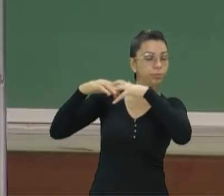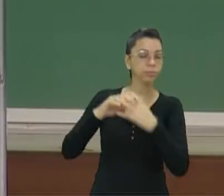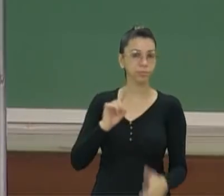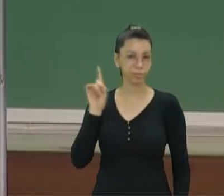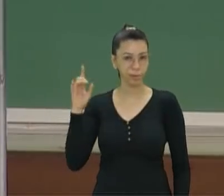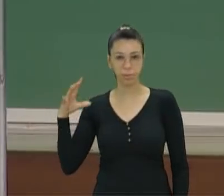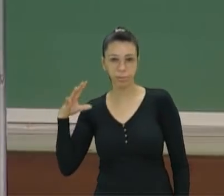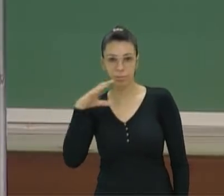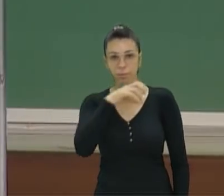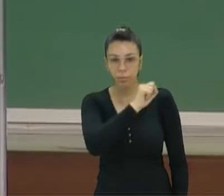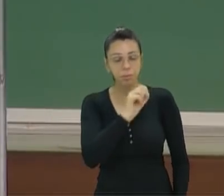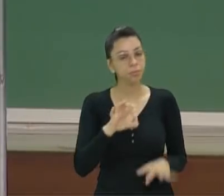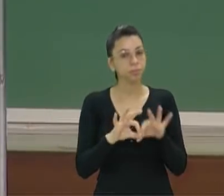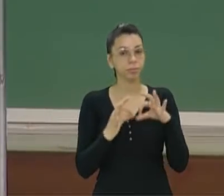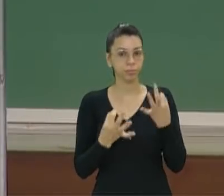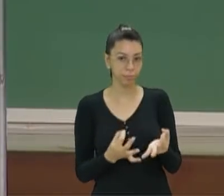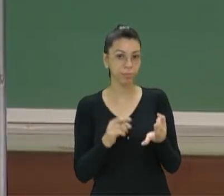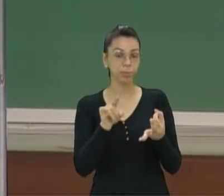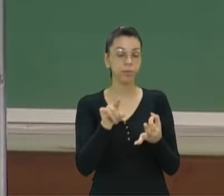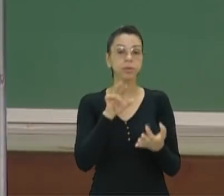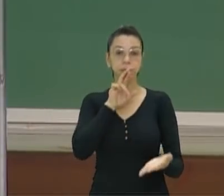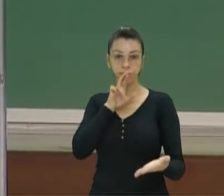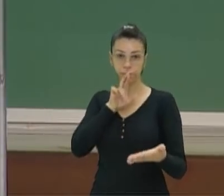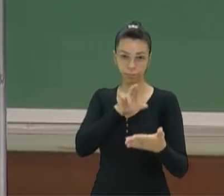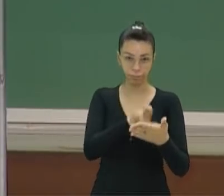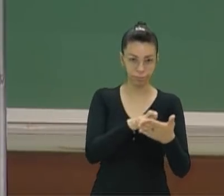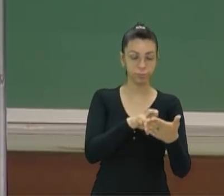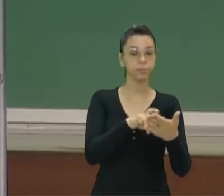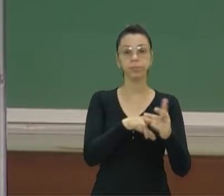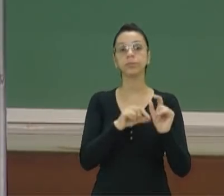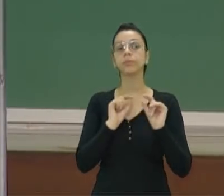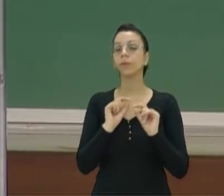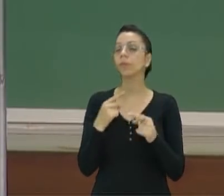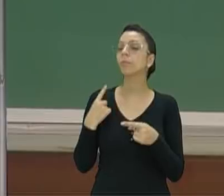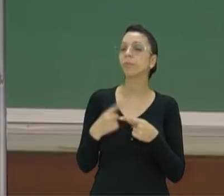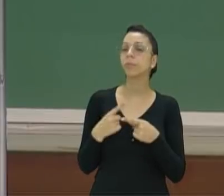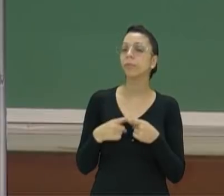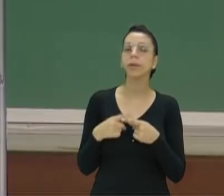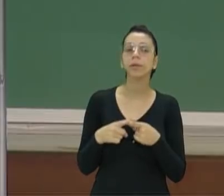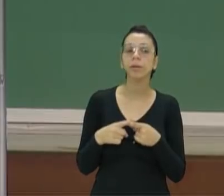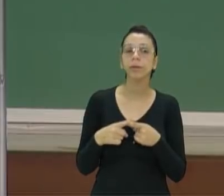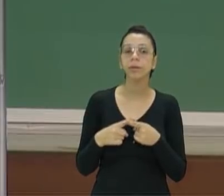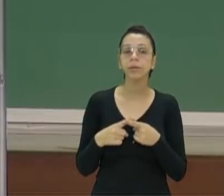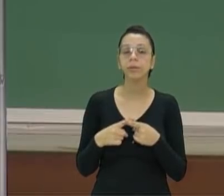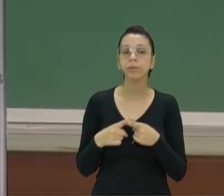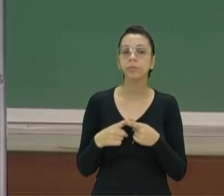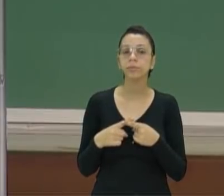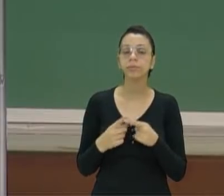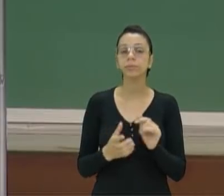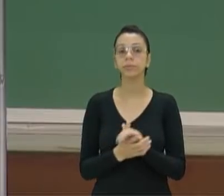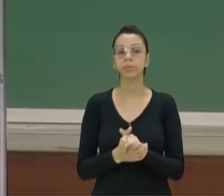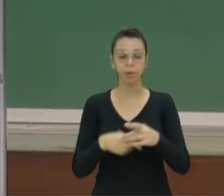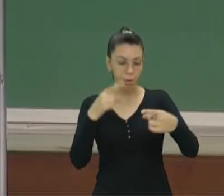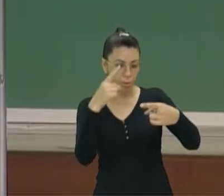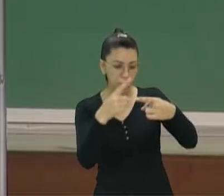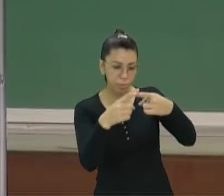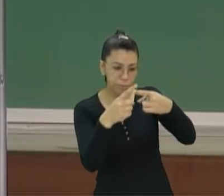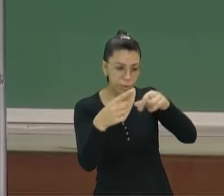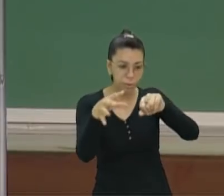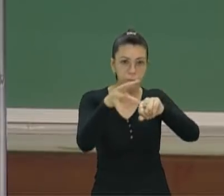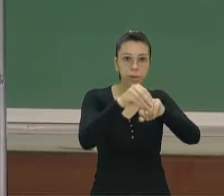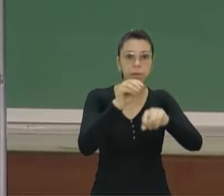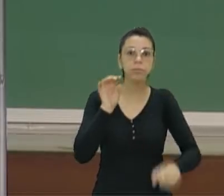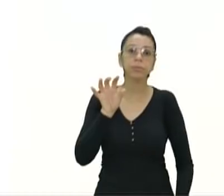questão bem rápida, bem simples, para que você resolva aí e diga para mim por quê. Por que o conhecimento é dessa forma ou não? Então,